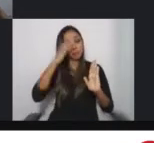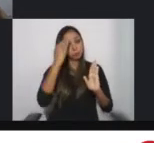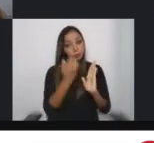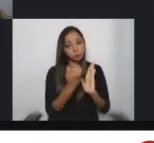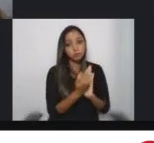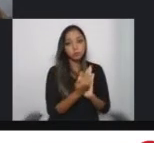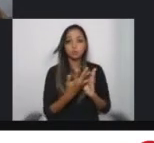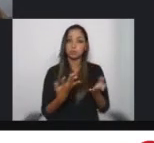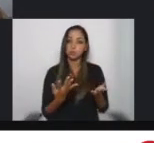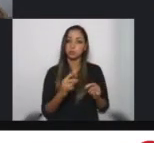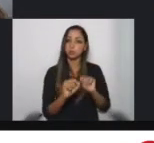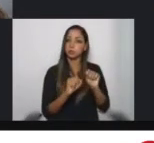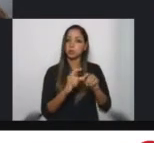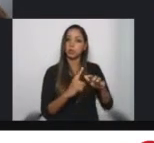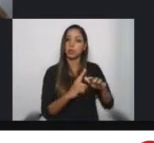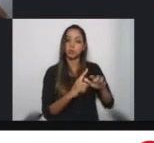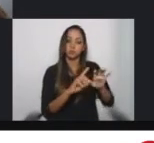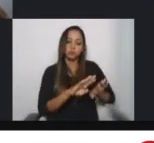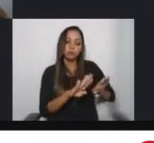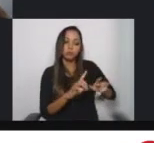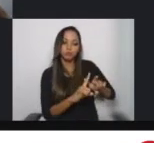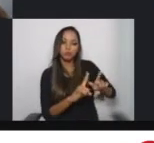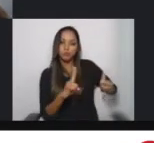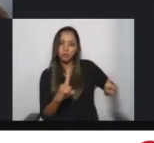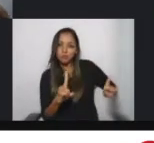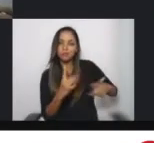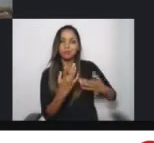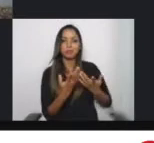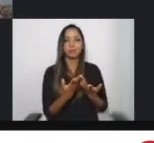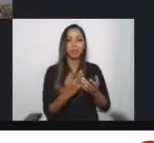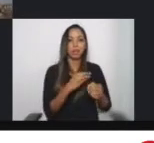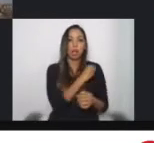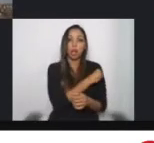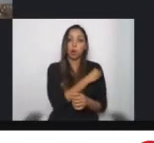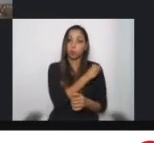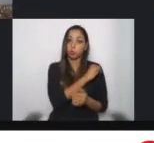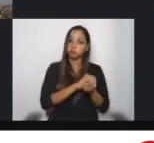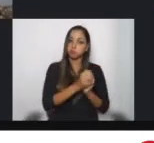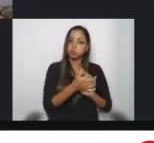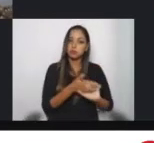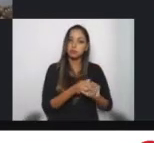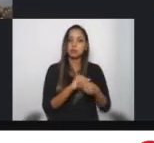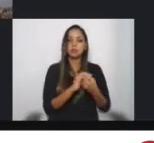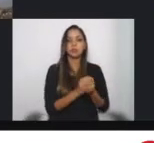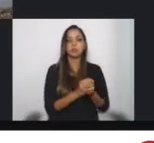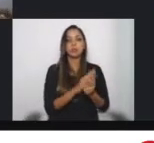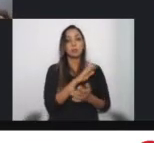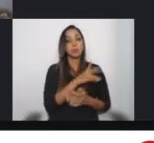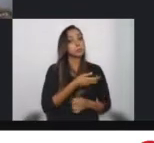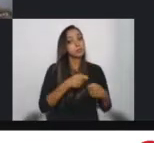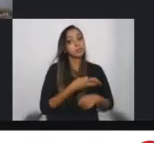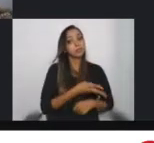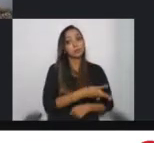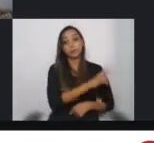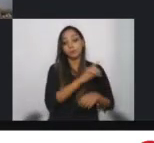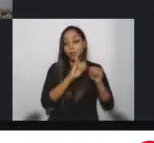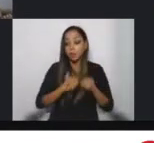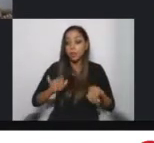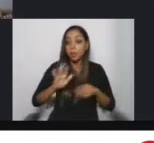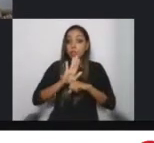onde a gente escuta uma palavra, onde Deus ministra, é onde tem trazendo alento às famílias de Parnamirim, principalmente nesse momento agora que nós